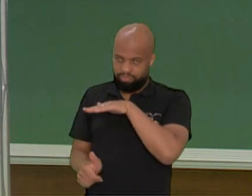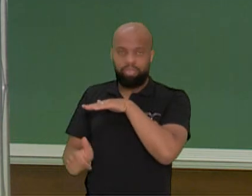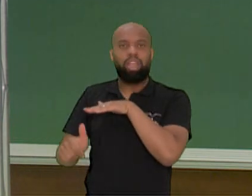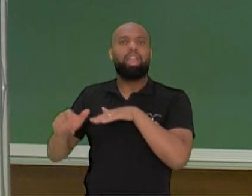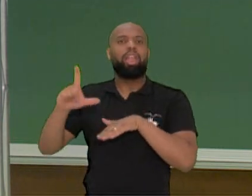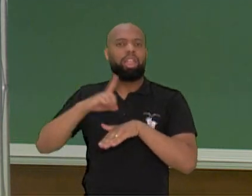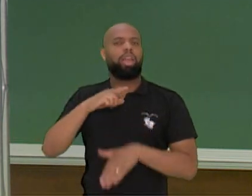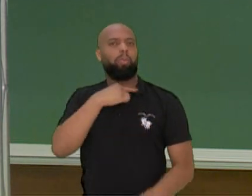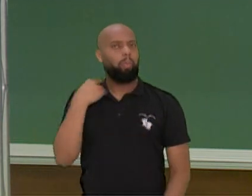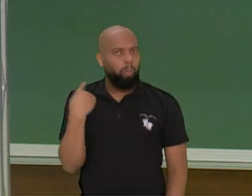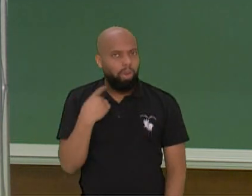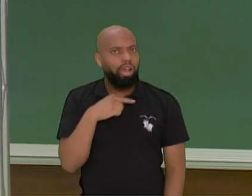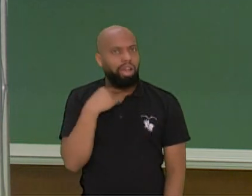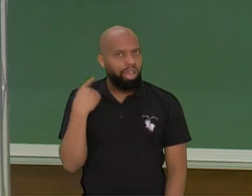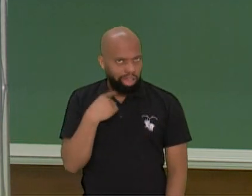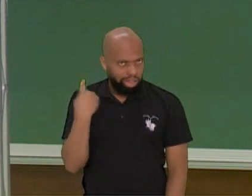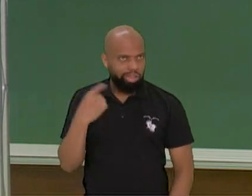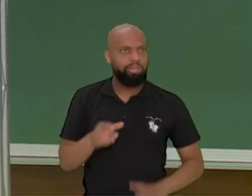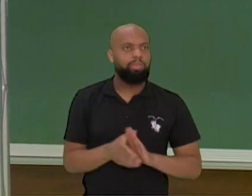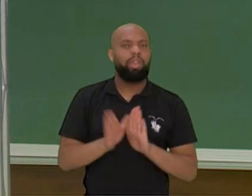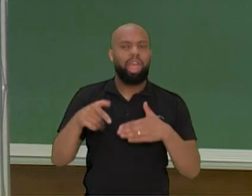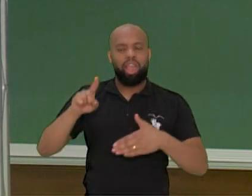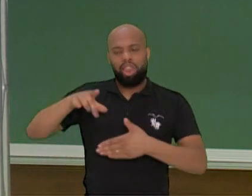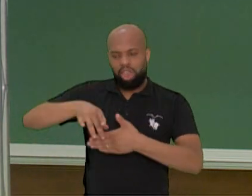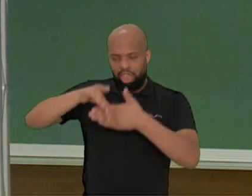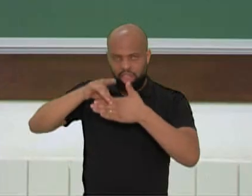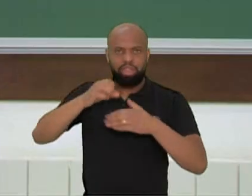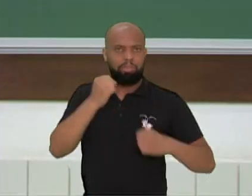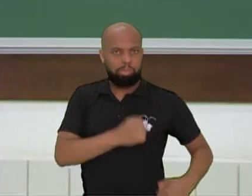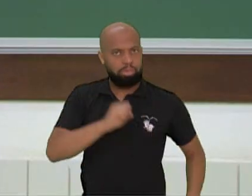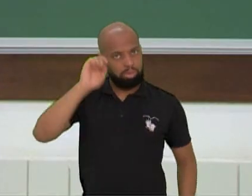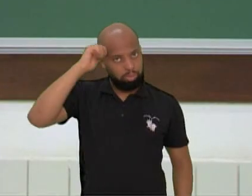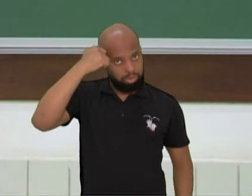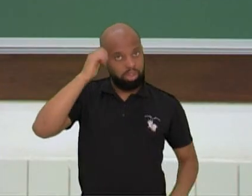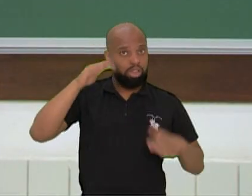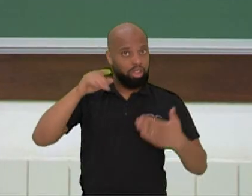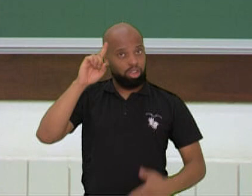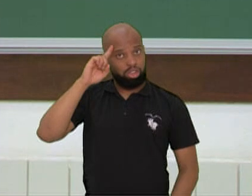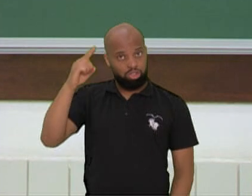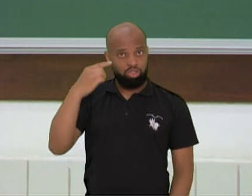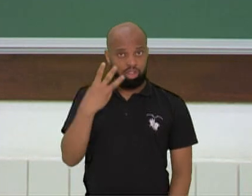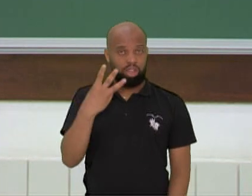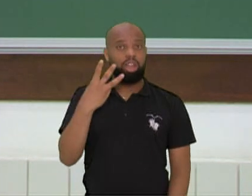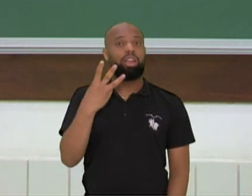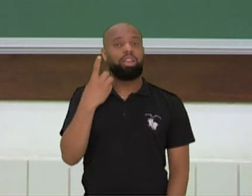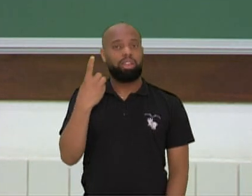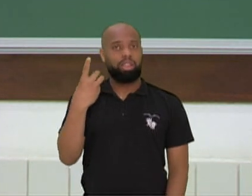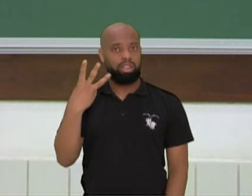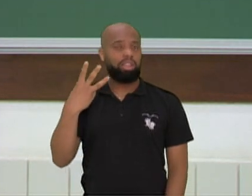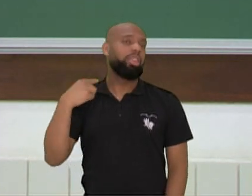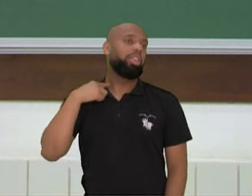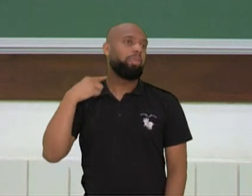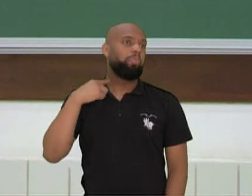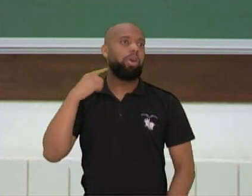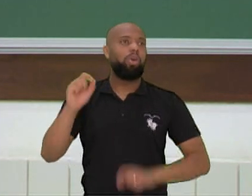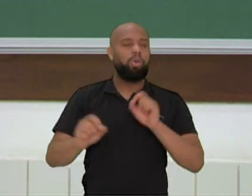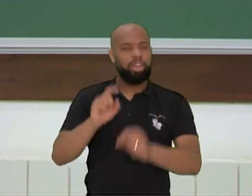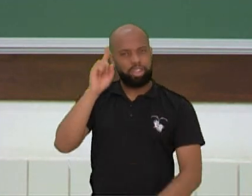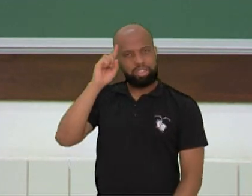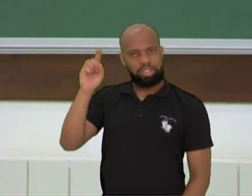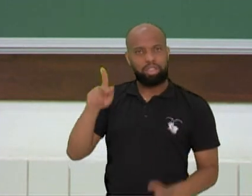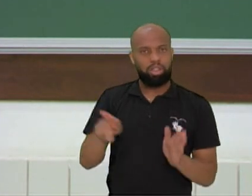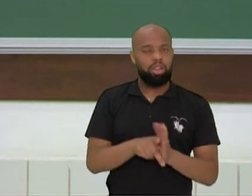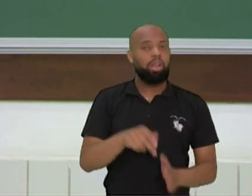diferentes. Se a gente for olhar o dia 13 de maio, é considerado por muitos membros do movimento negro como uma data em que a princesa